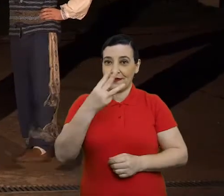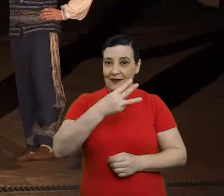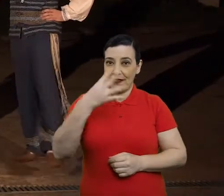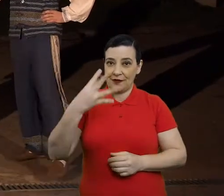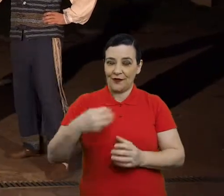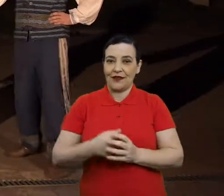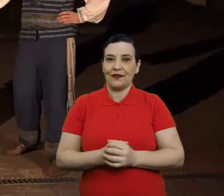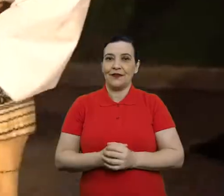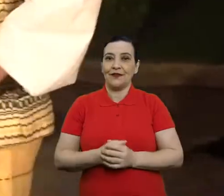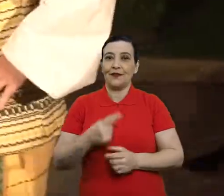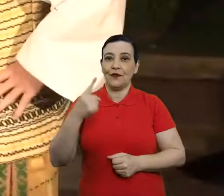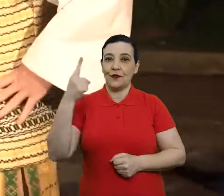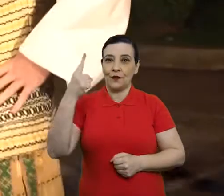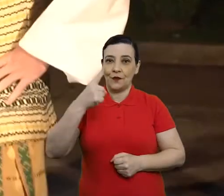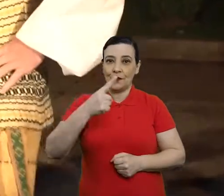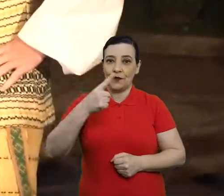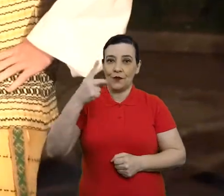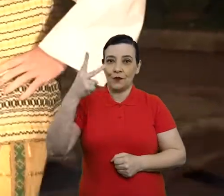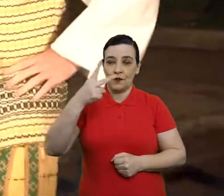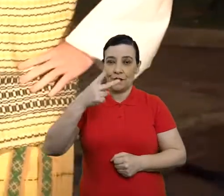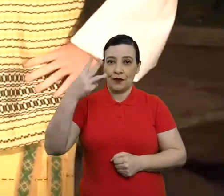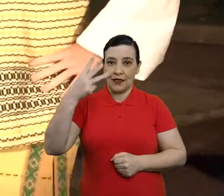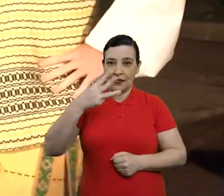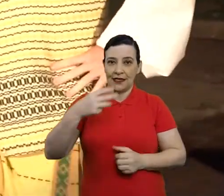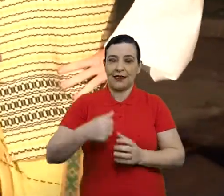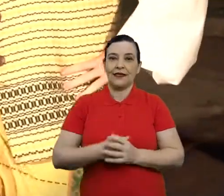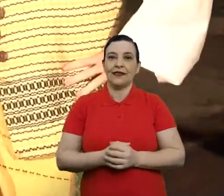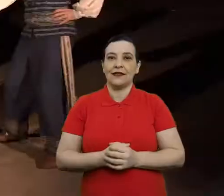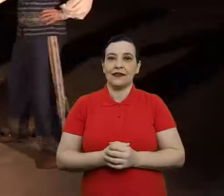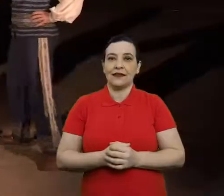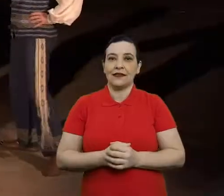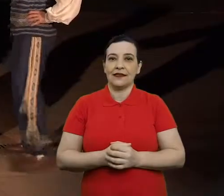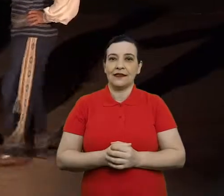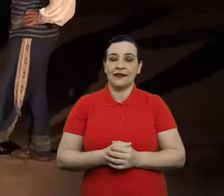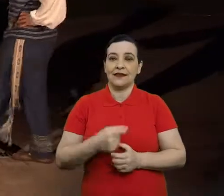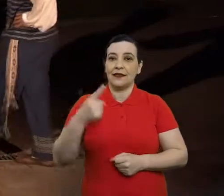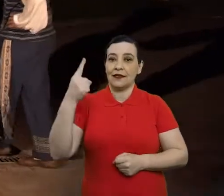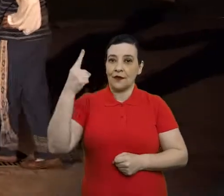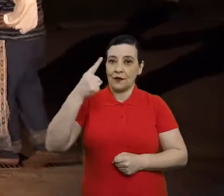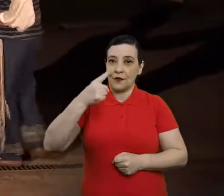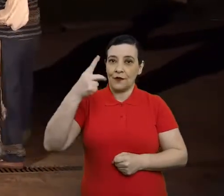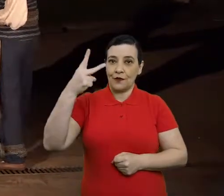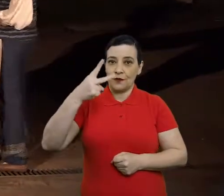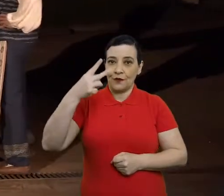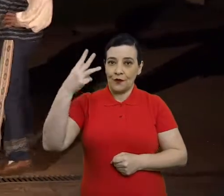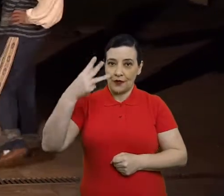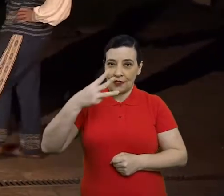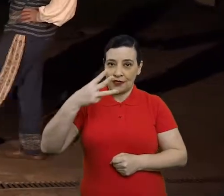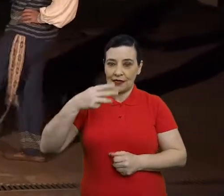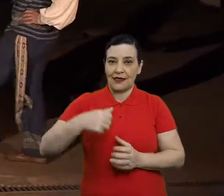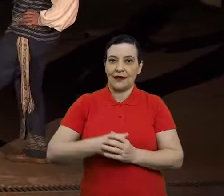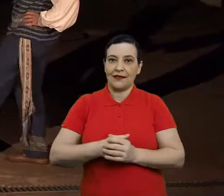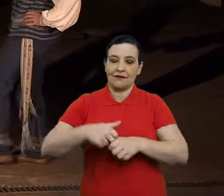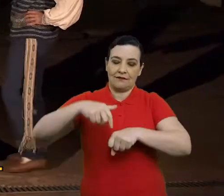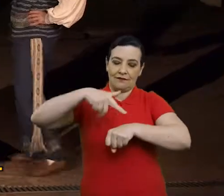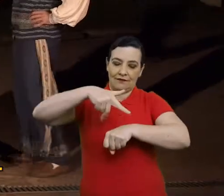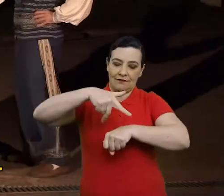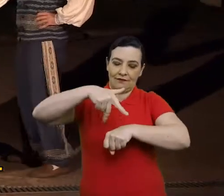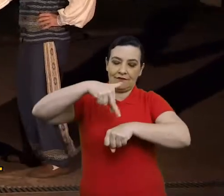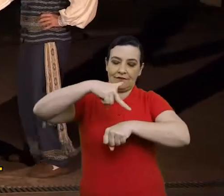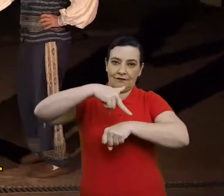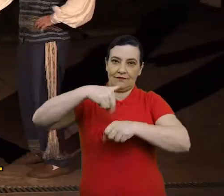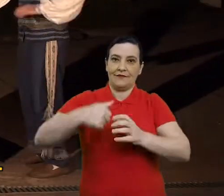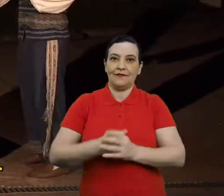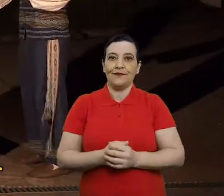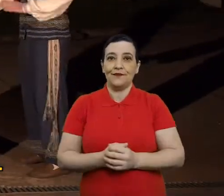queturi. Um, dois, três, chuta. Um, dois, três, chuta. Aqui o que a